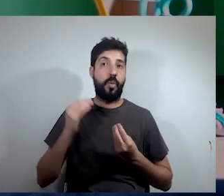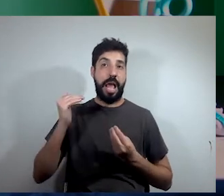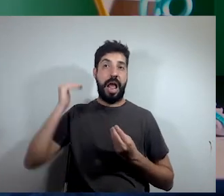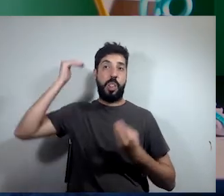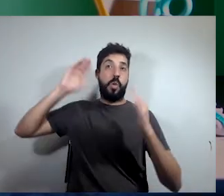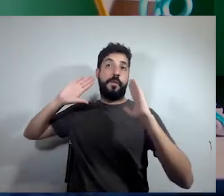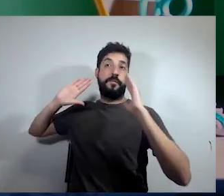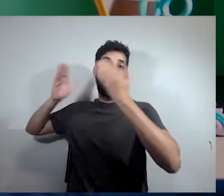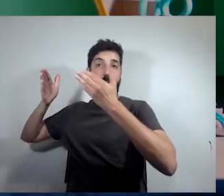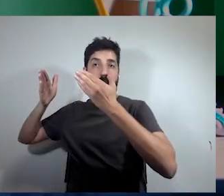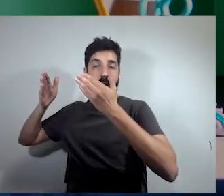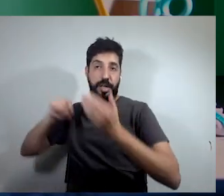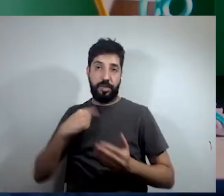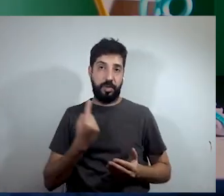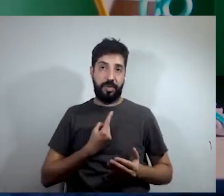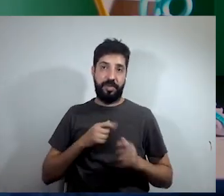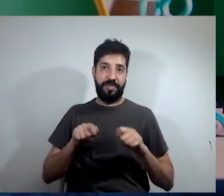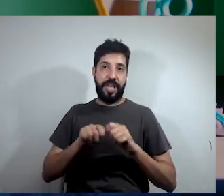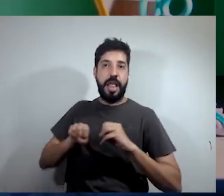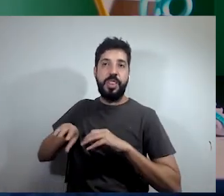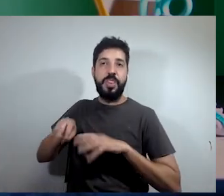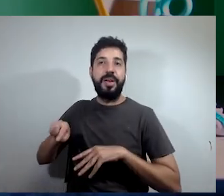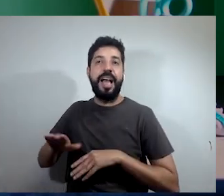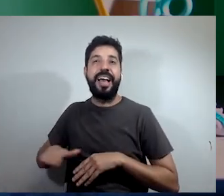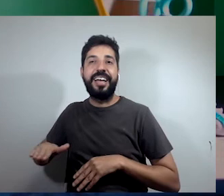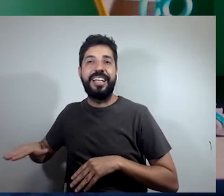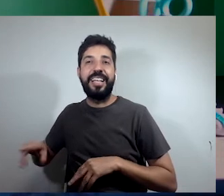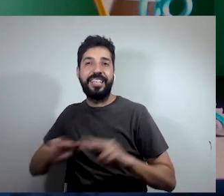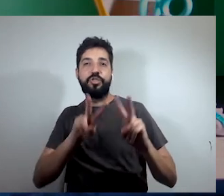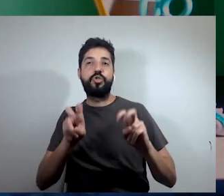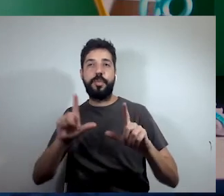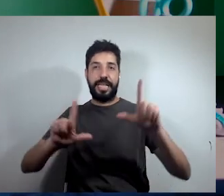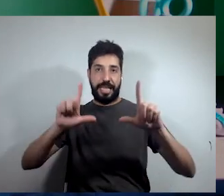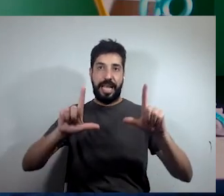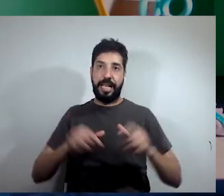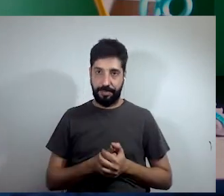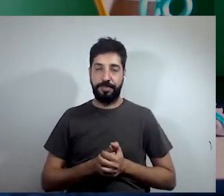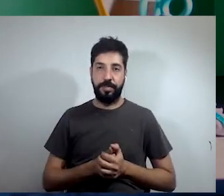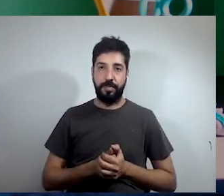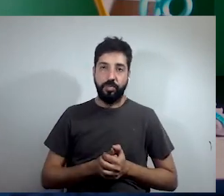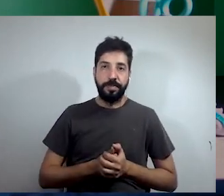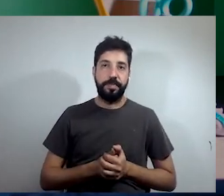adultocêntrica a qual a gente educa as crianças através das telas. das telas.